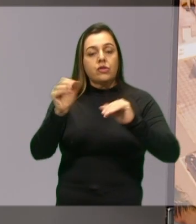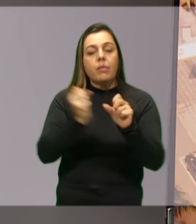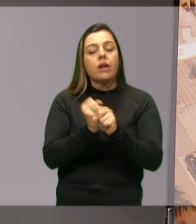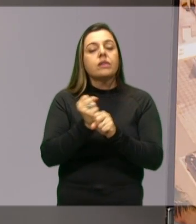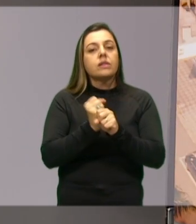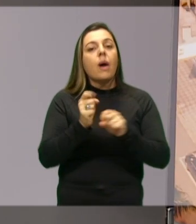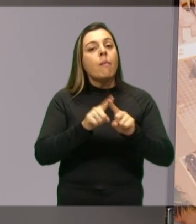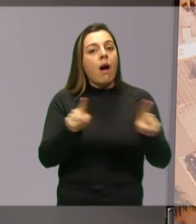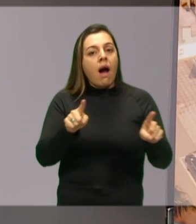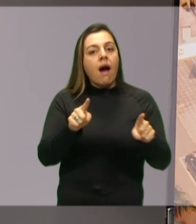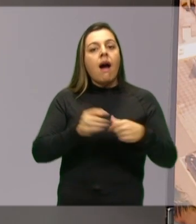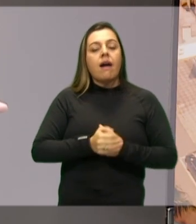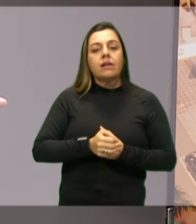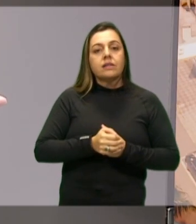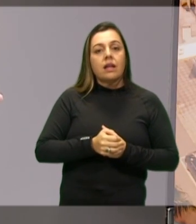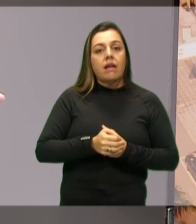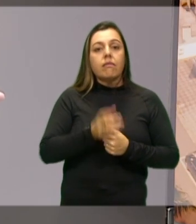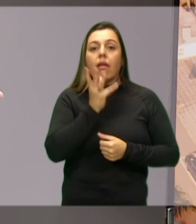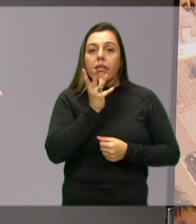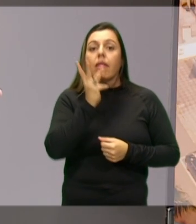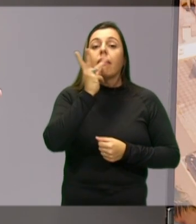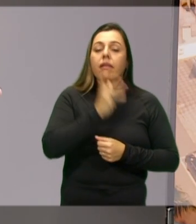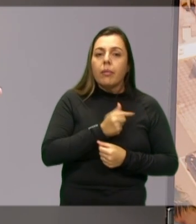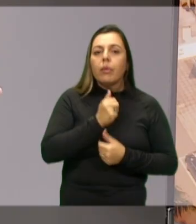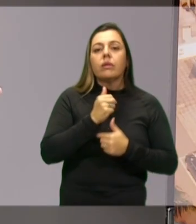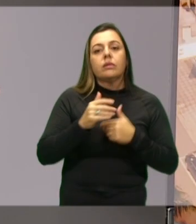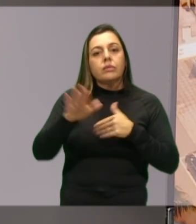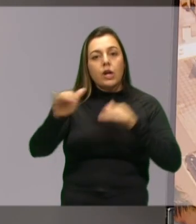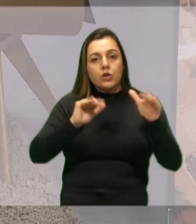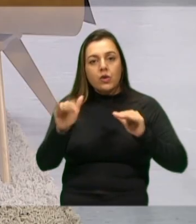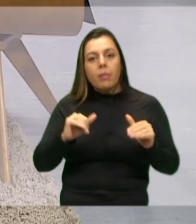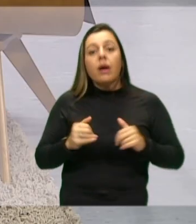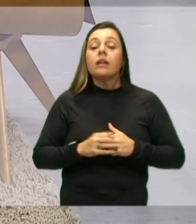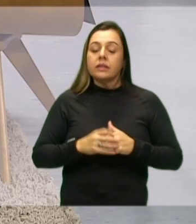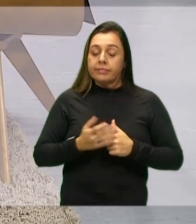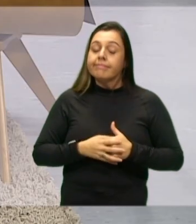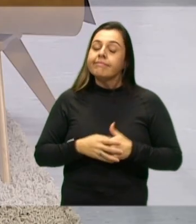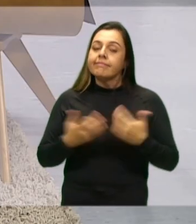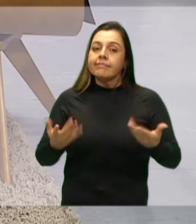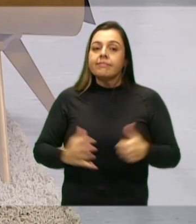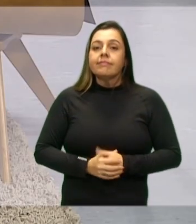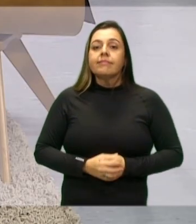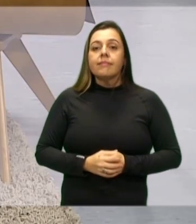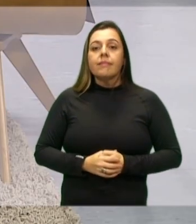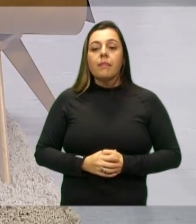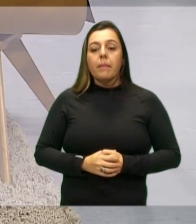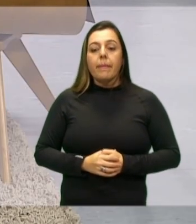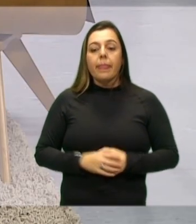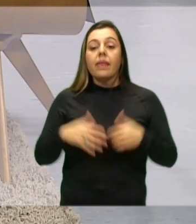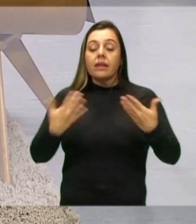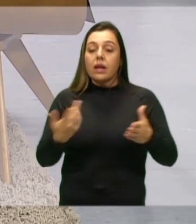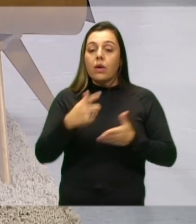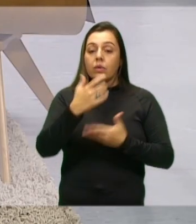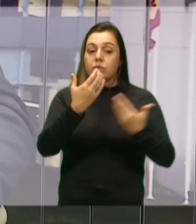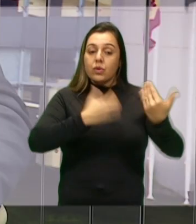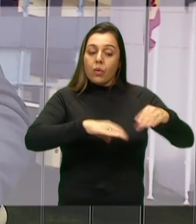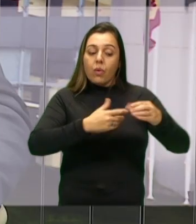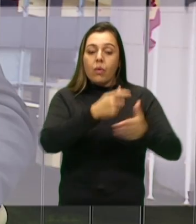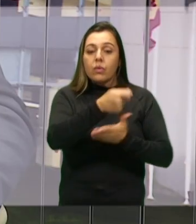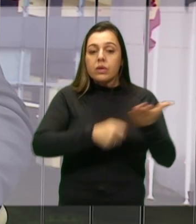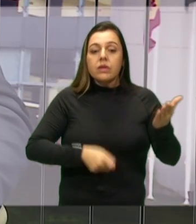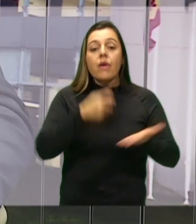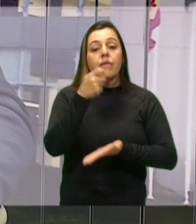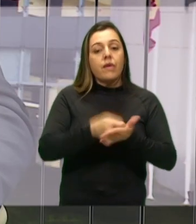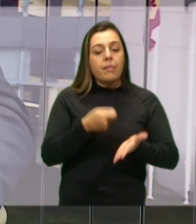ano, mas ainda está lento a convocação, não está, vereador? Então, tá Maurício, esse concurso da saúde ele foi uma